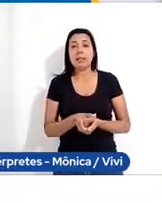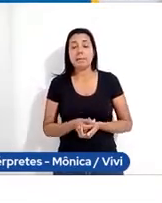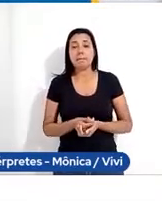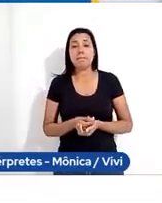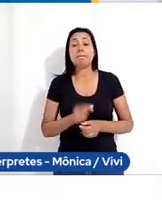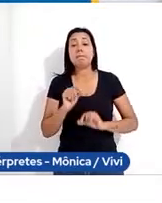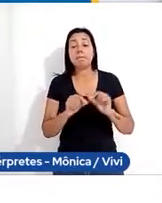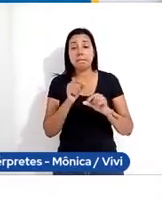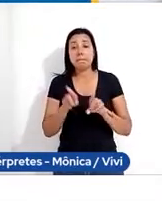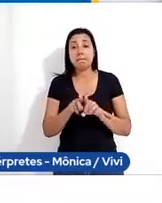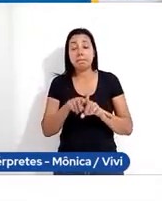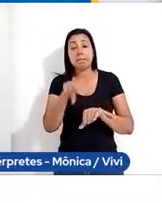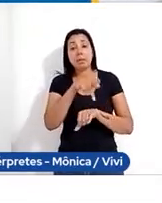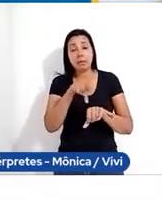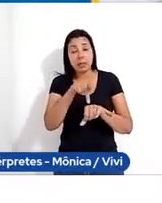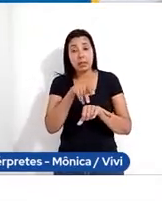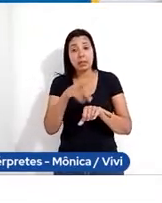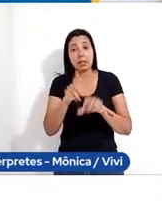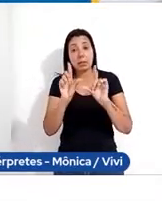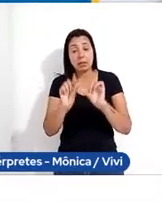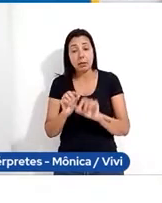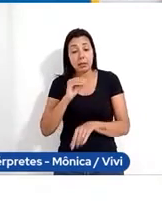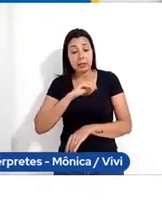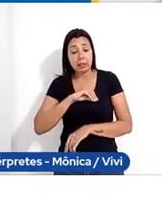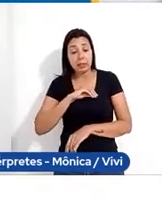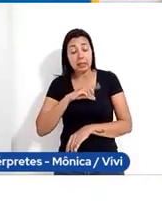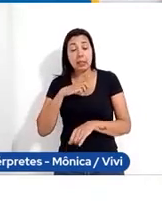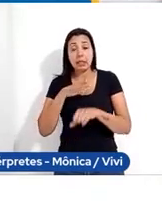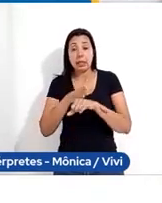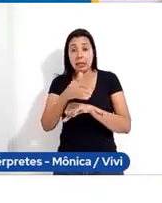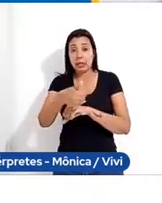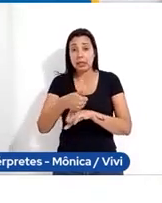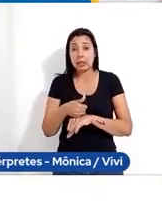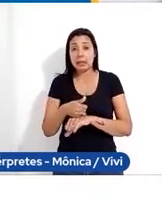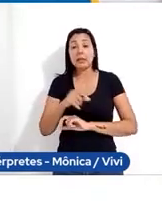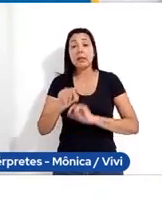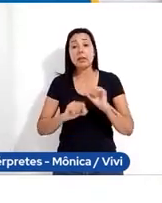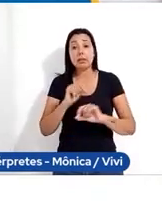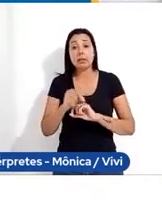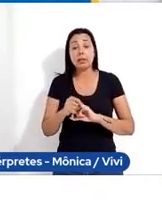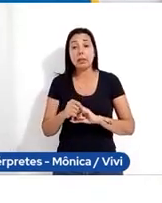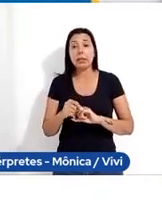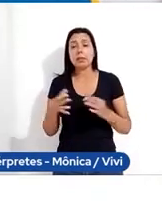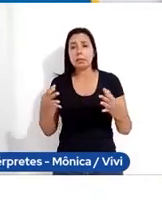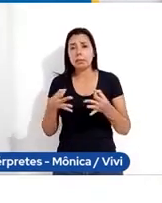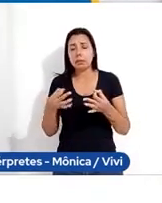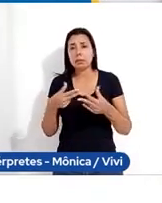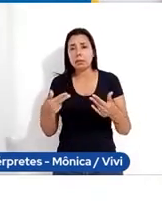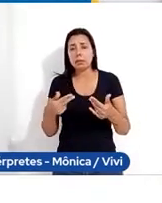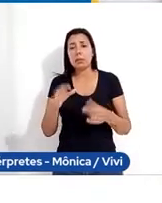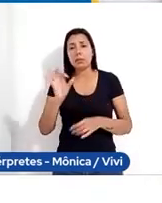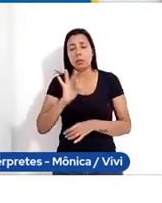e os países de menor renda têm acesso a uma quantidade absoluta e proporcionalmente muito